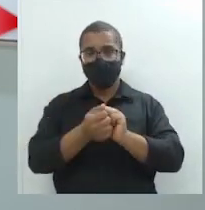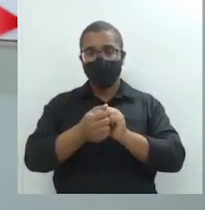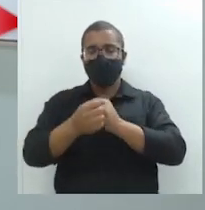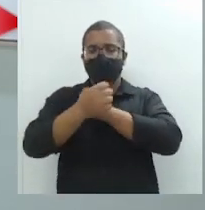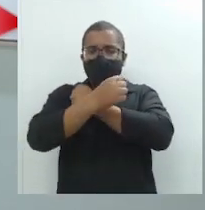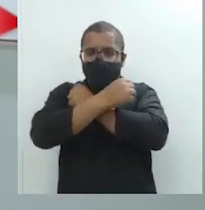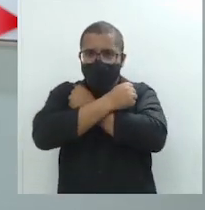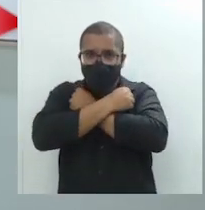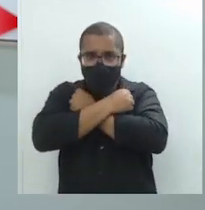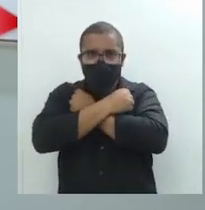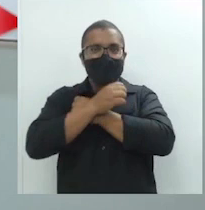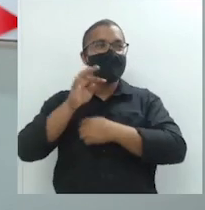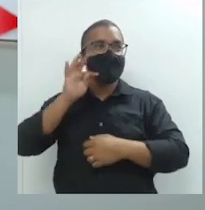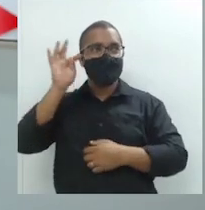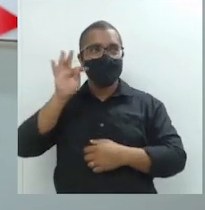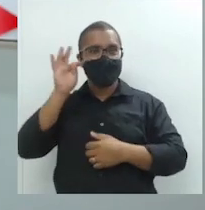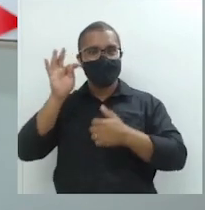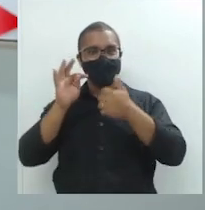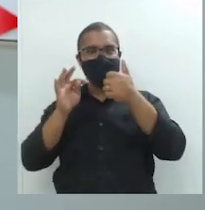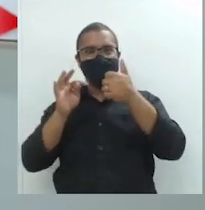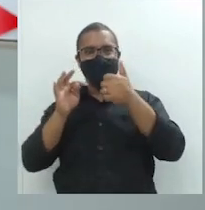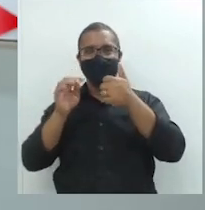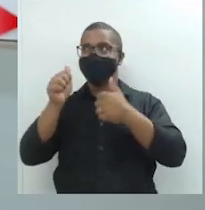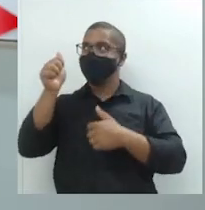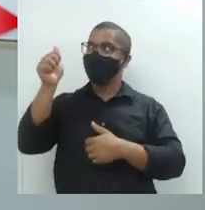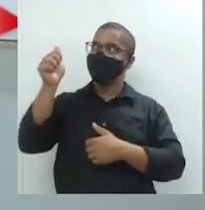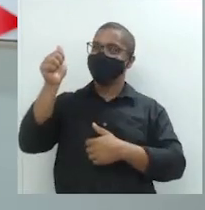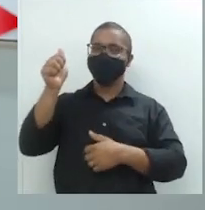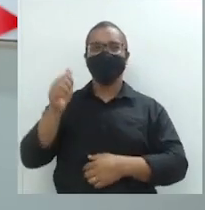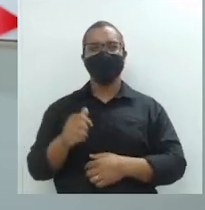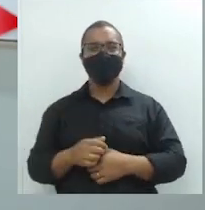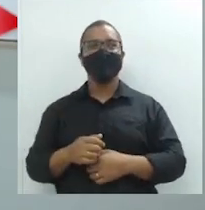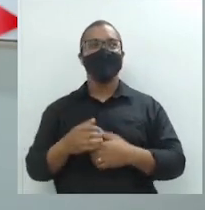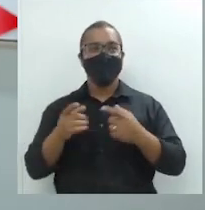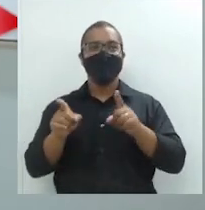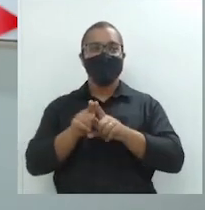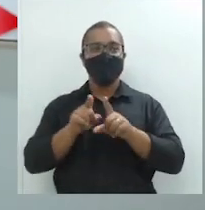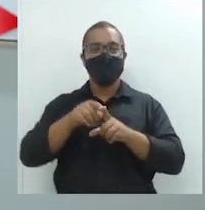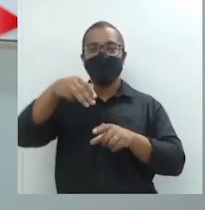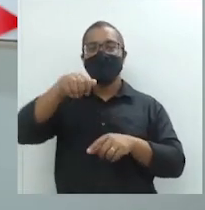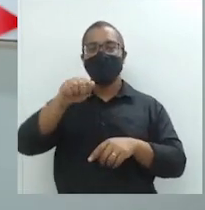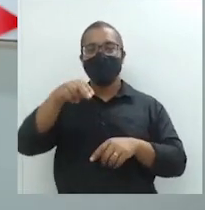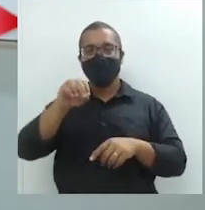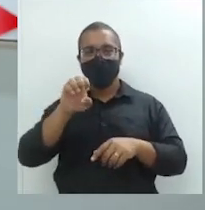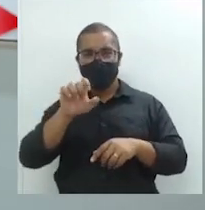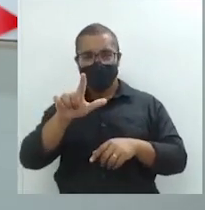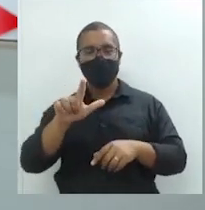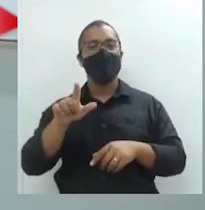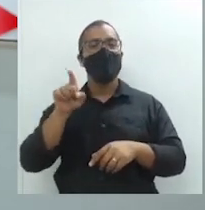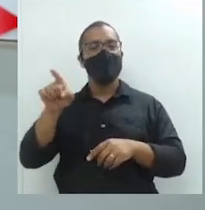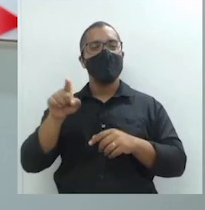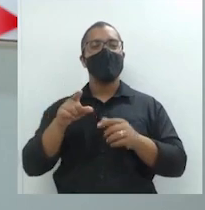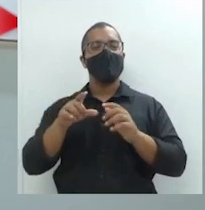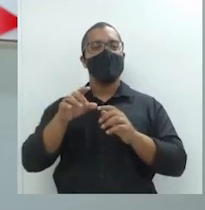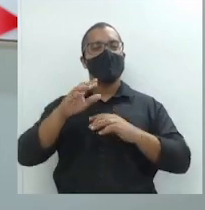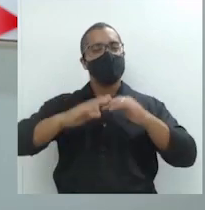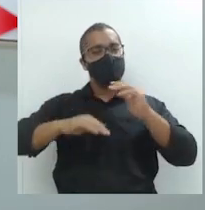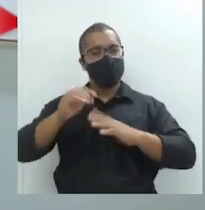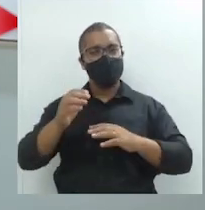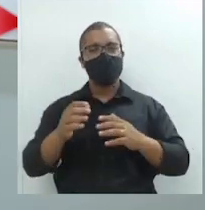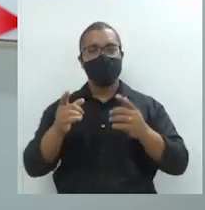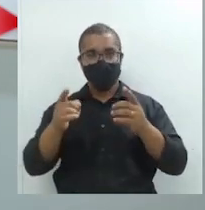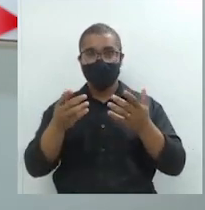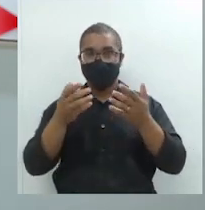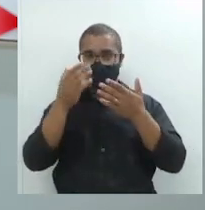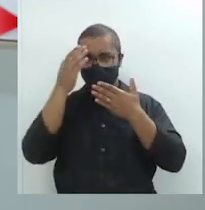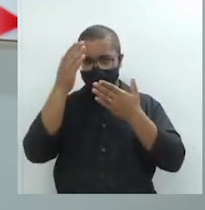forte abraço a Ari aqui, ó, para o nosso professor de Libras, está aqui, e a Manuelzinho aqui, da técnica do som. E um abraço